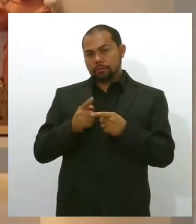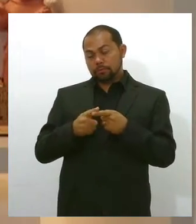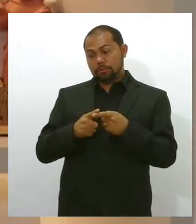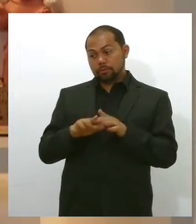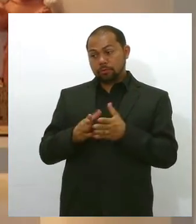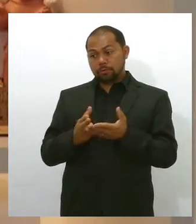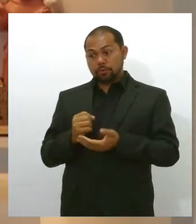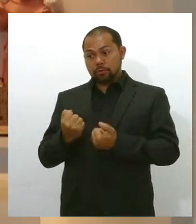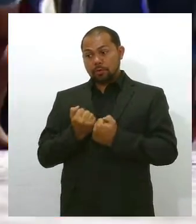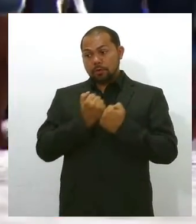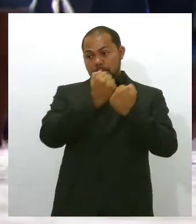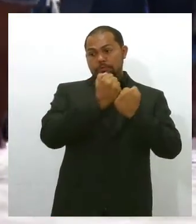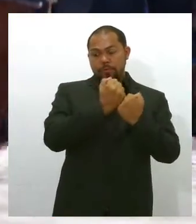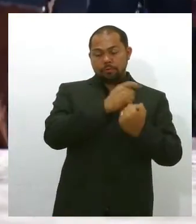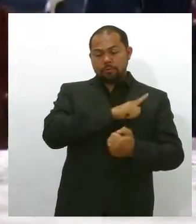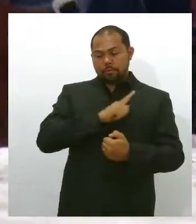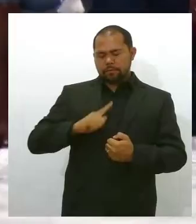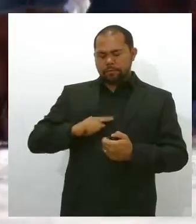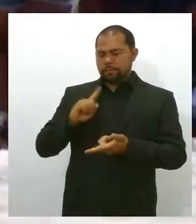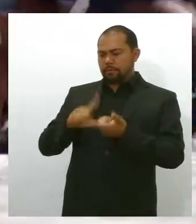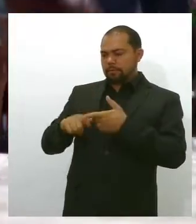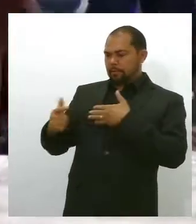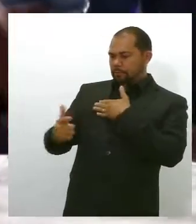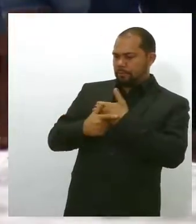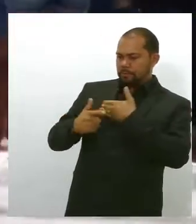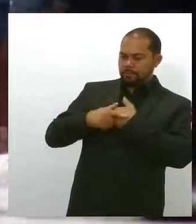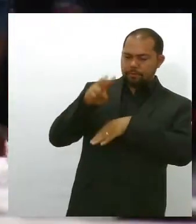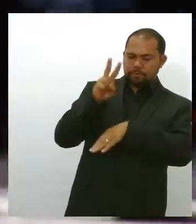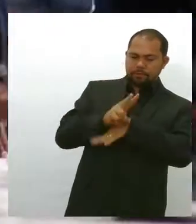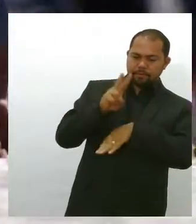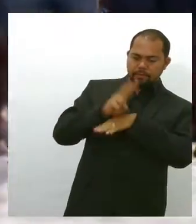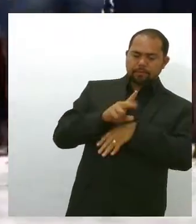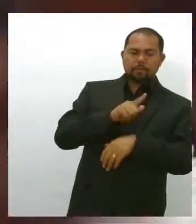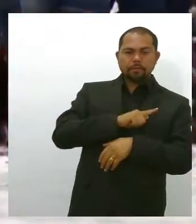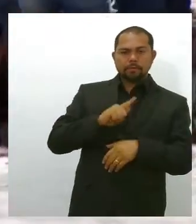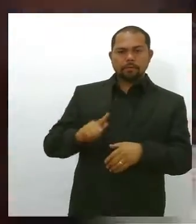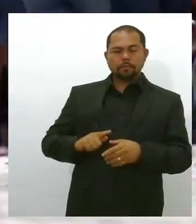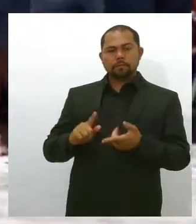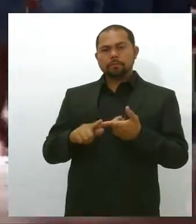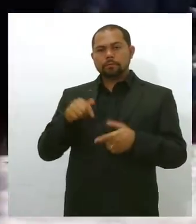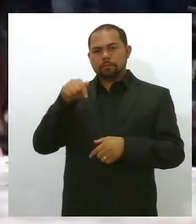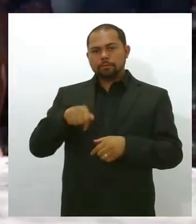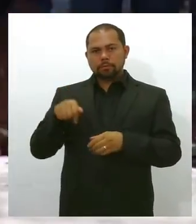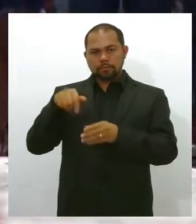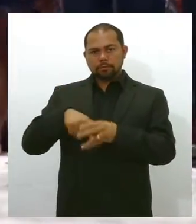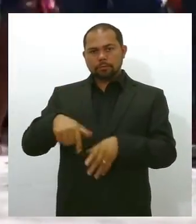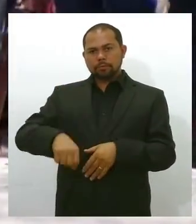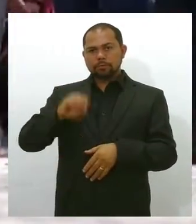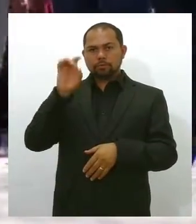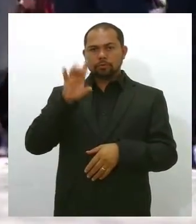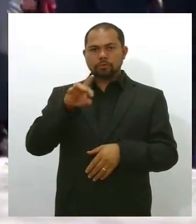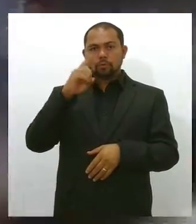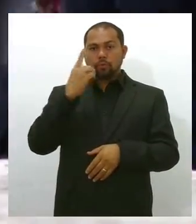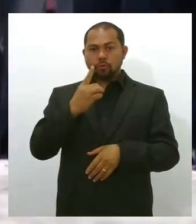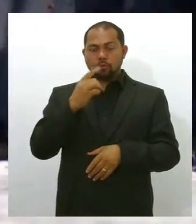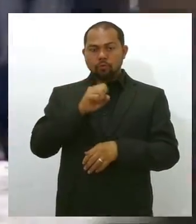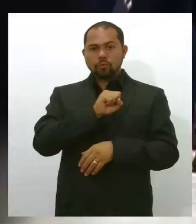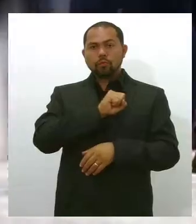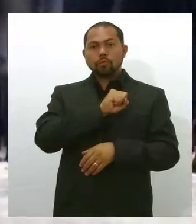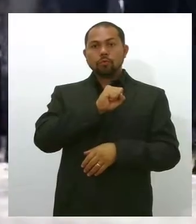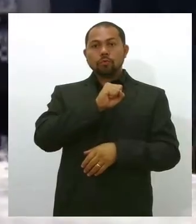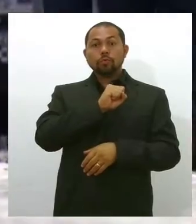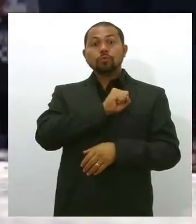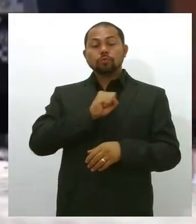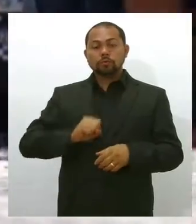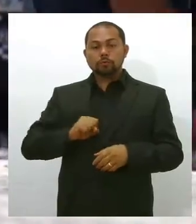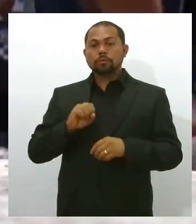também tem um papel de fiscalizar este ano os eleitores é apenas um senador que fica por 8 e não apenas quatro anos